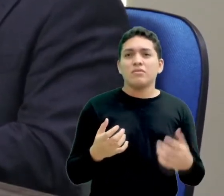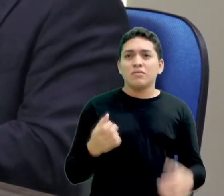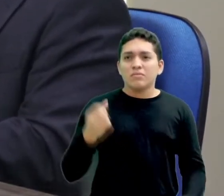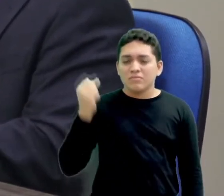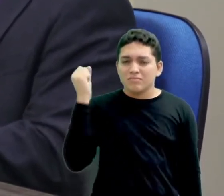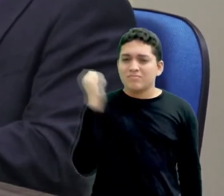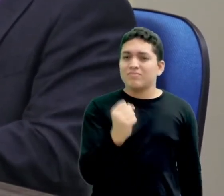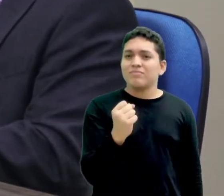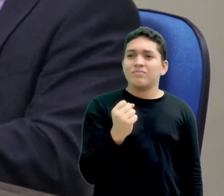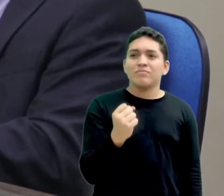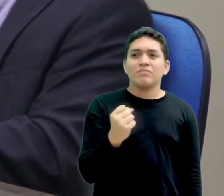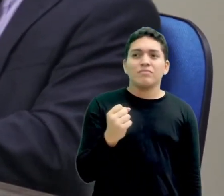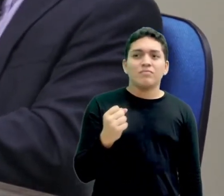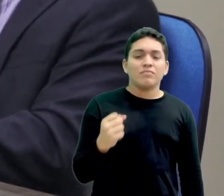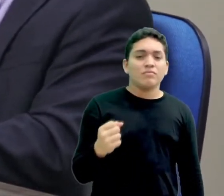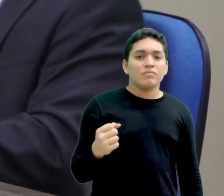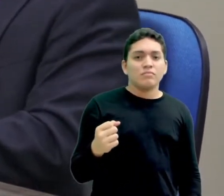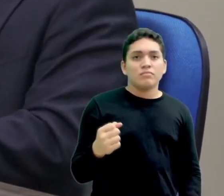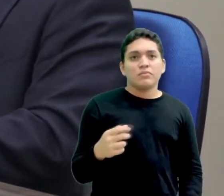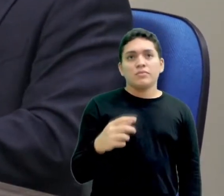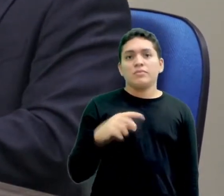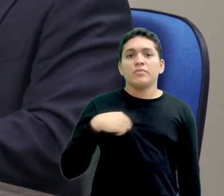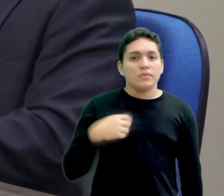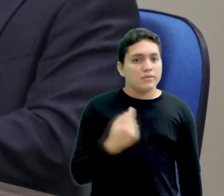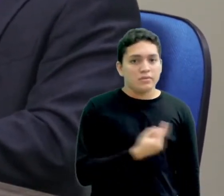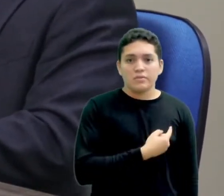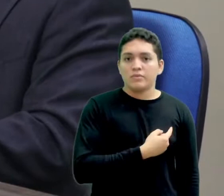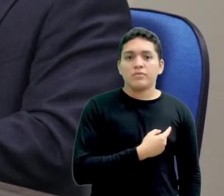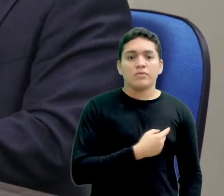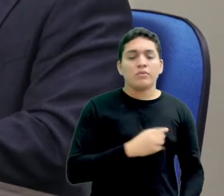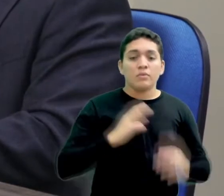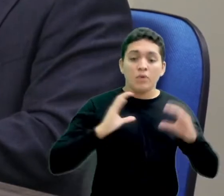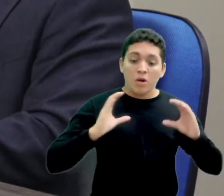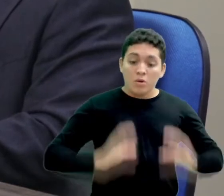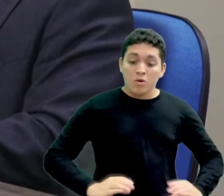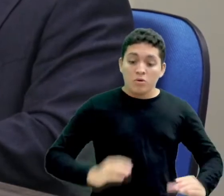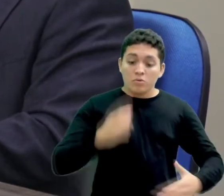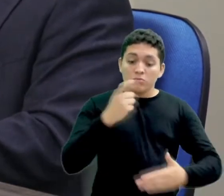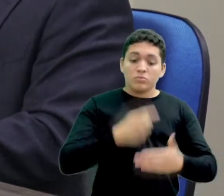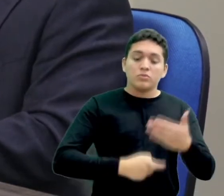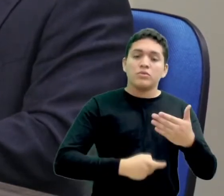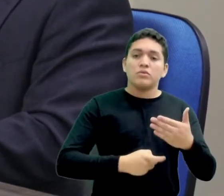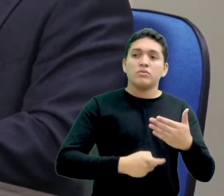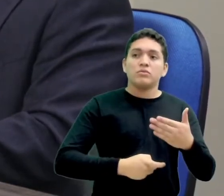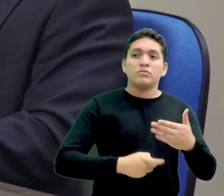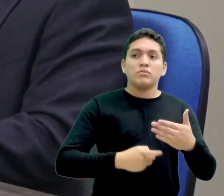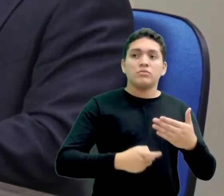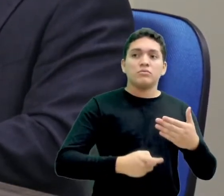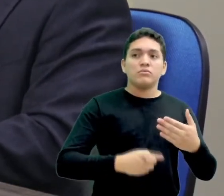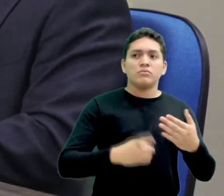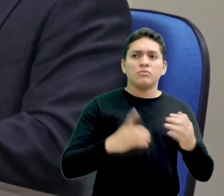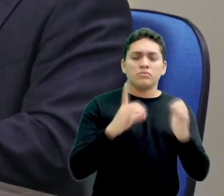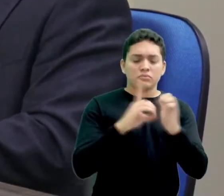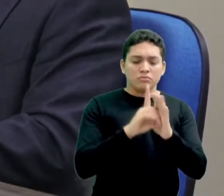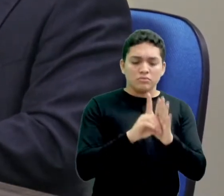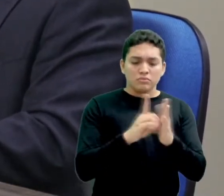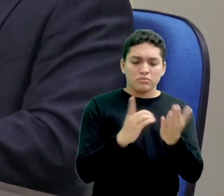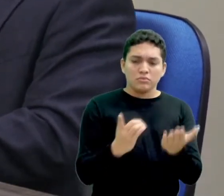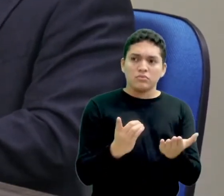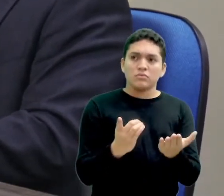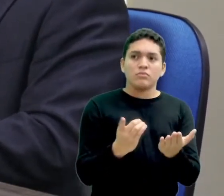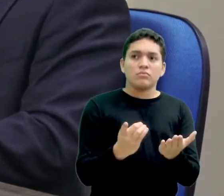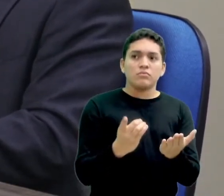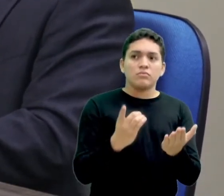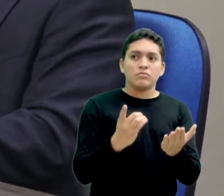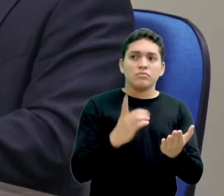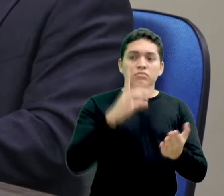uma vingança, e isso não cabe a nós. Há um texto em Deuteronômio 32, verso 35, que diz,